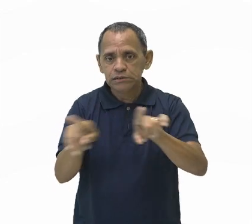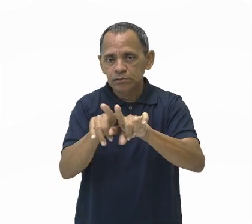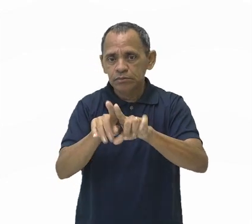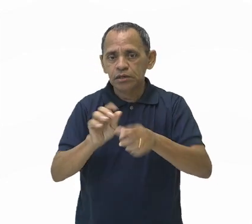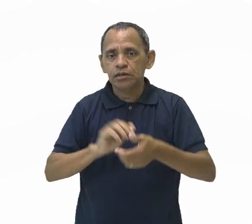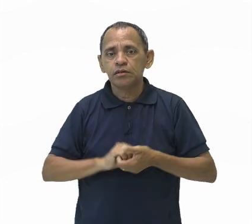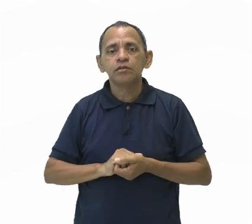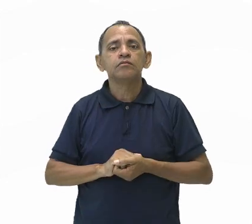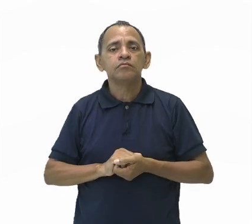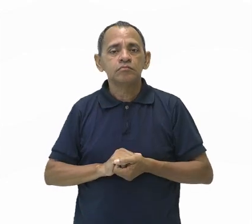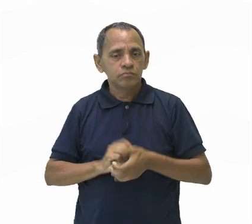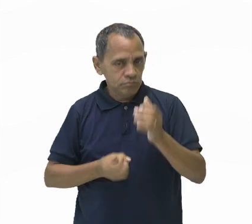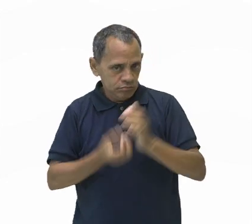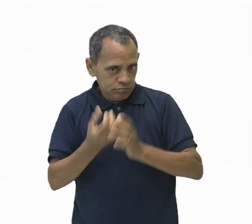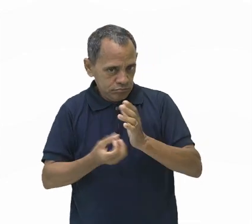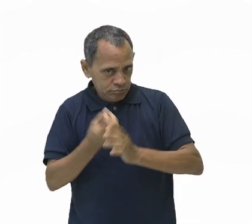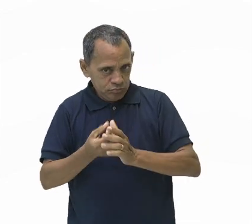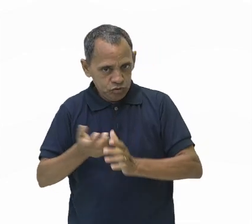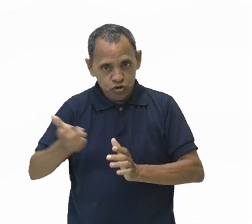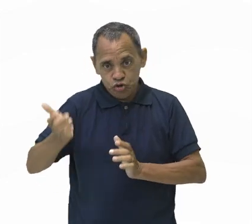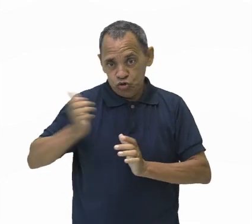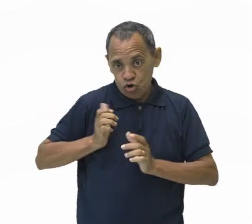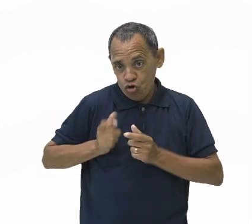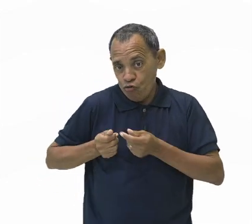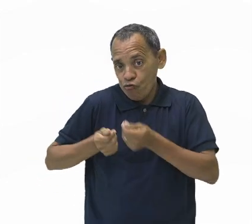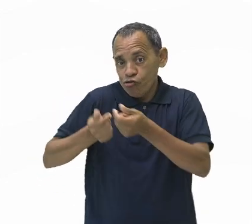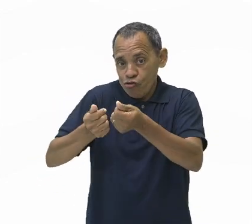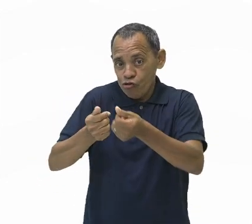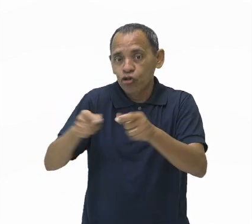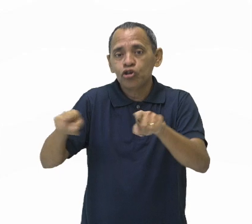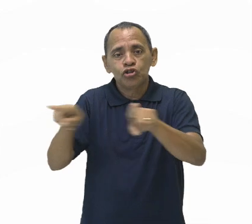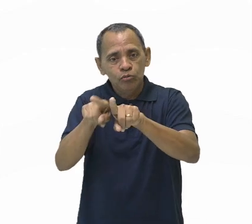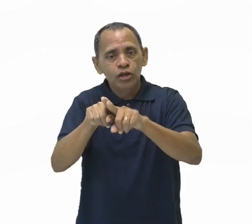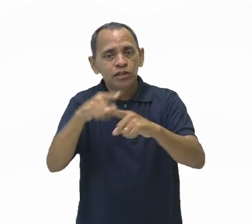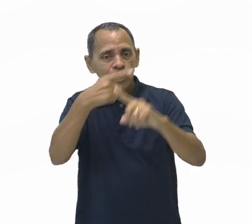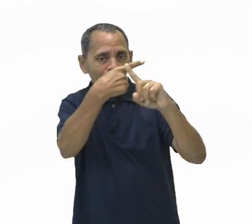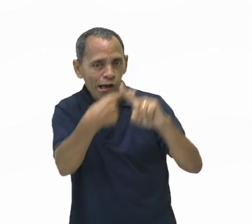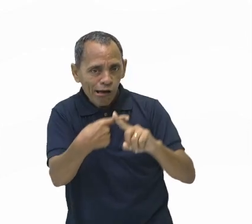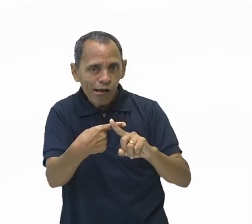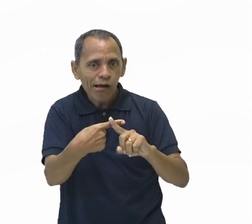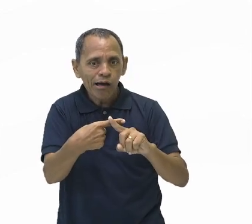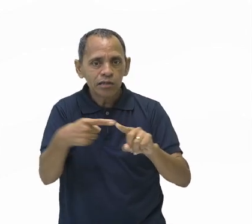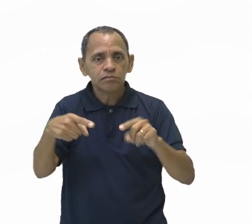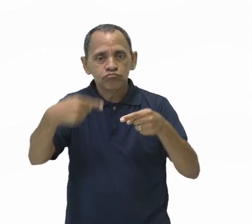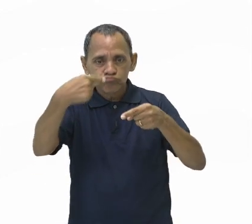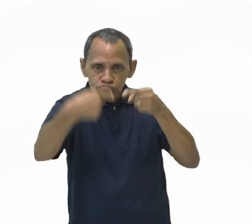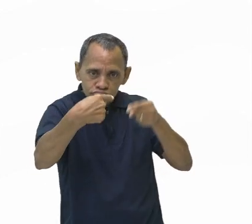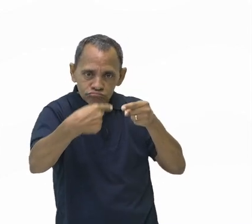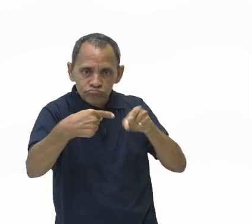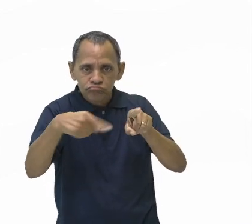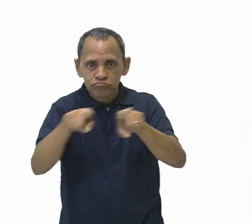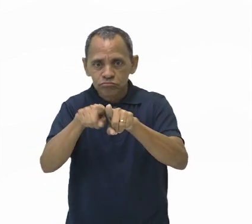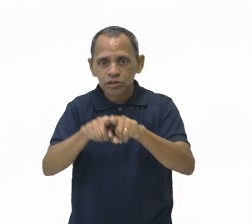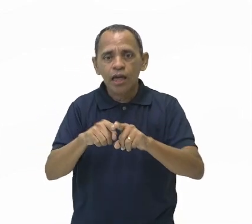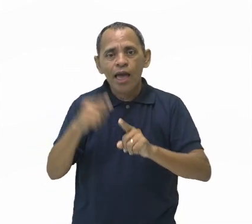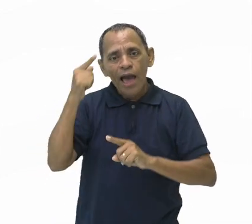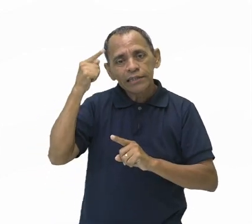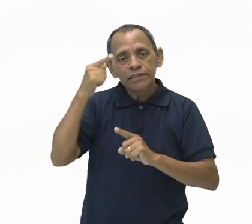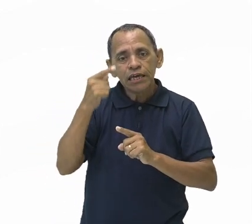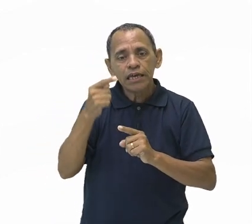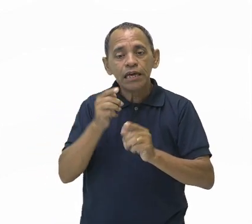produção do lucro, a produção de riqueza, a concorrência. São ideias que vêm lá, né, de